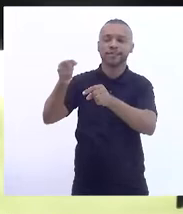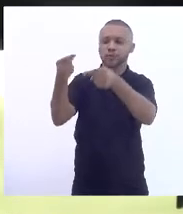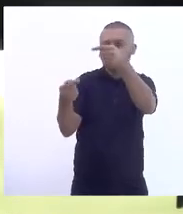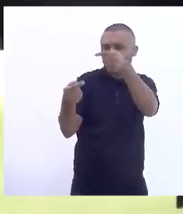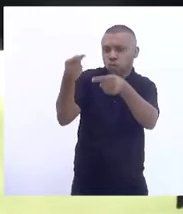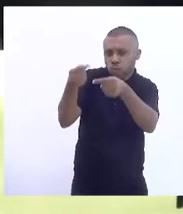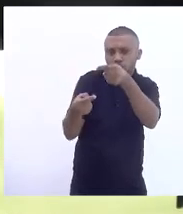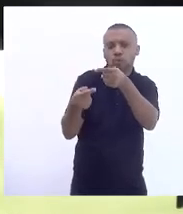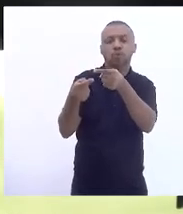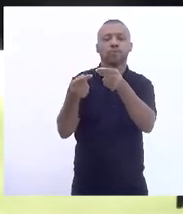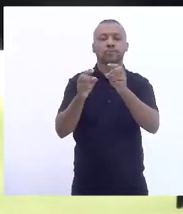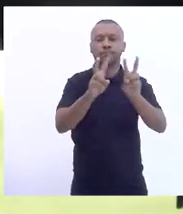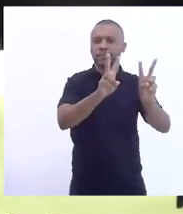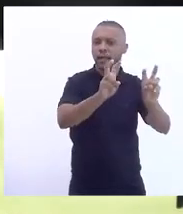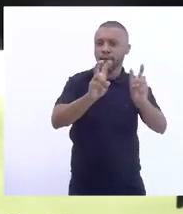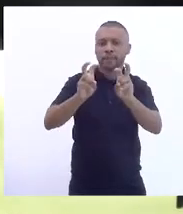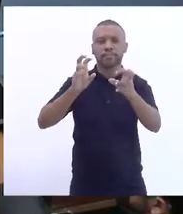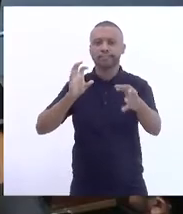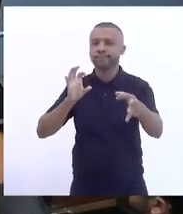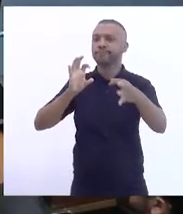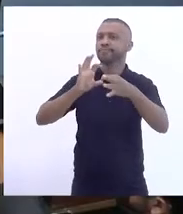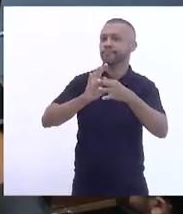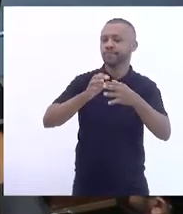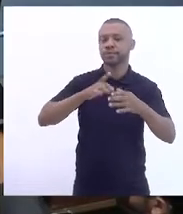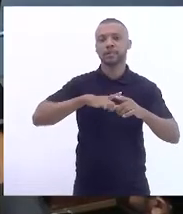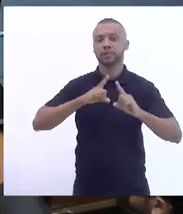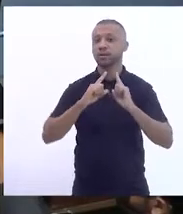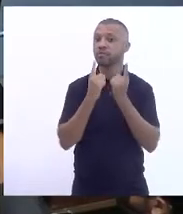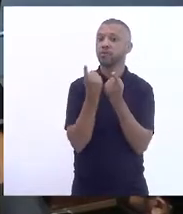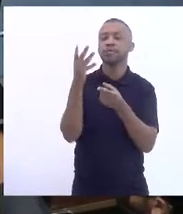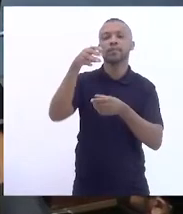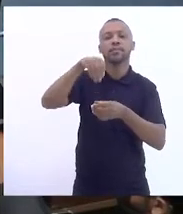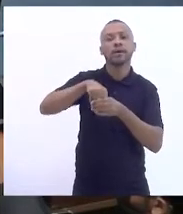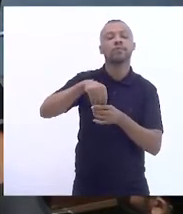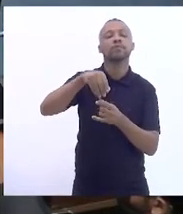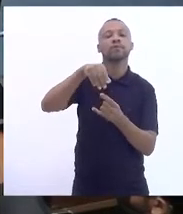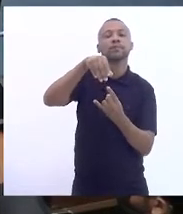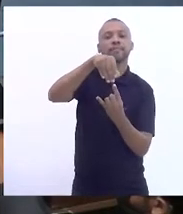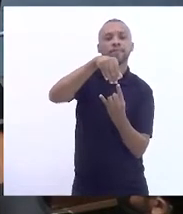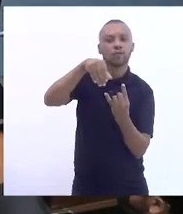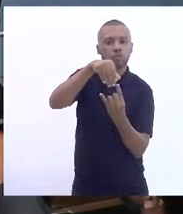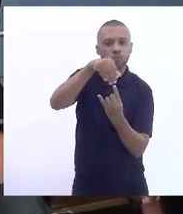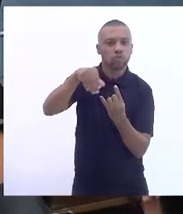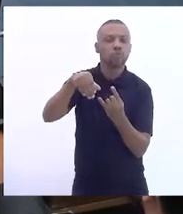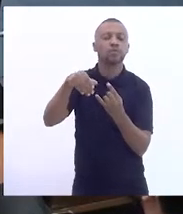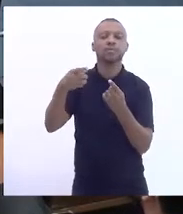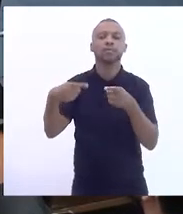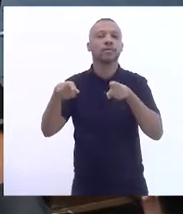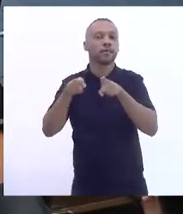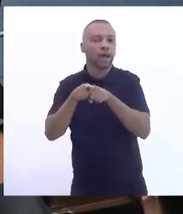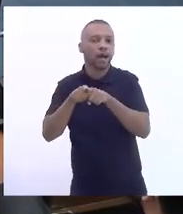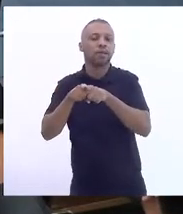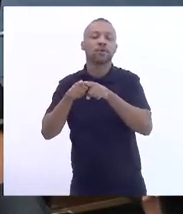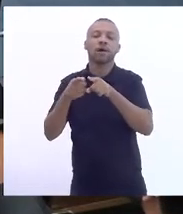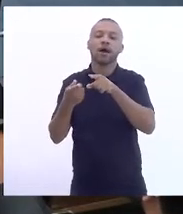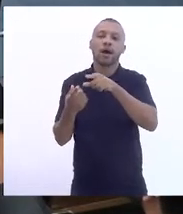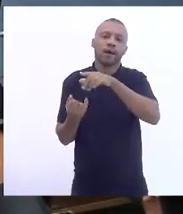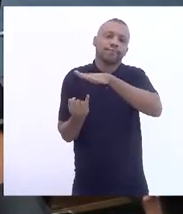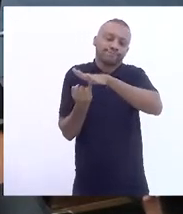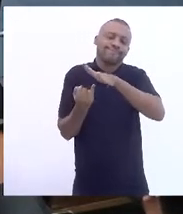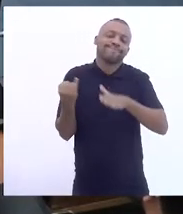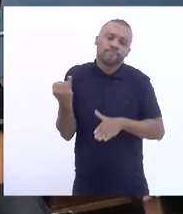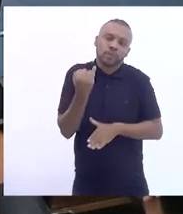discussão envolvendo reuniões na Fiocruz por setores importantes com mandatos